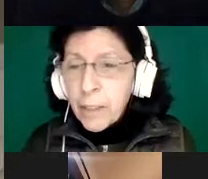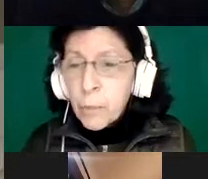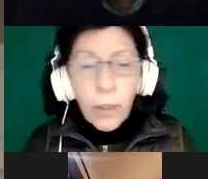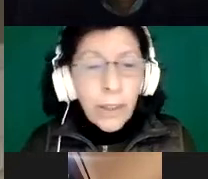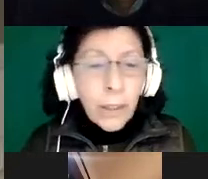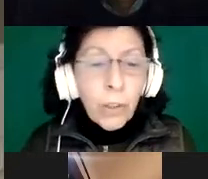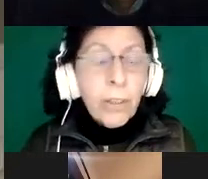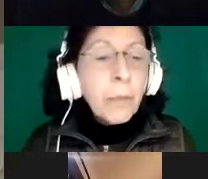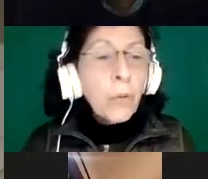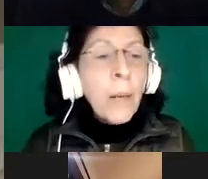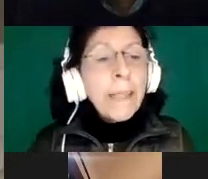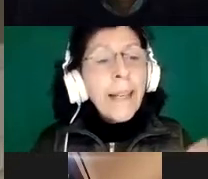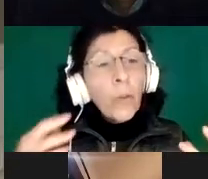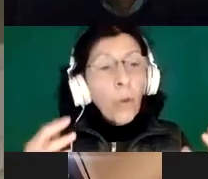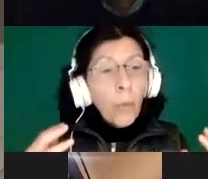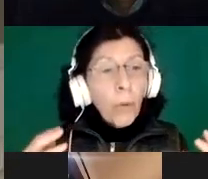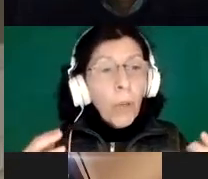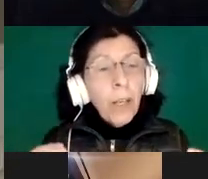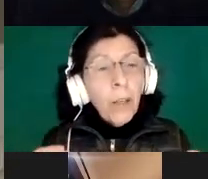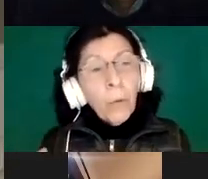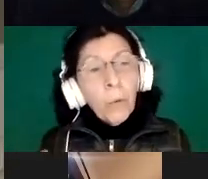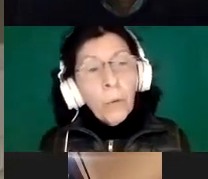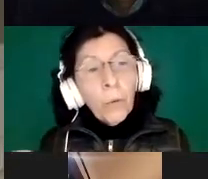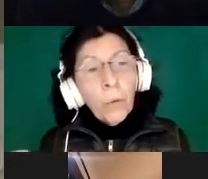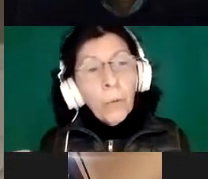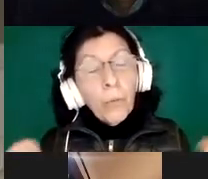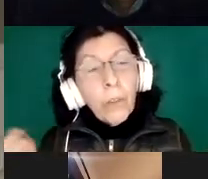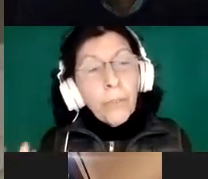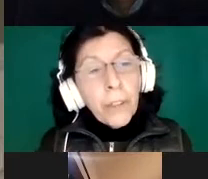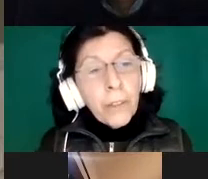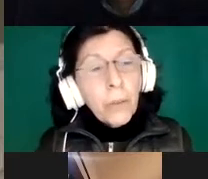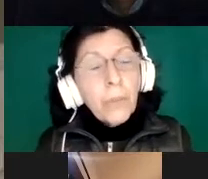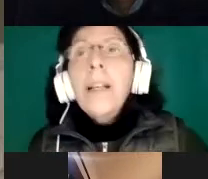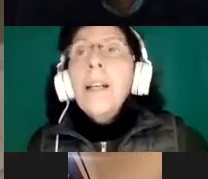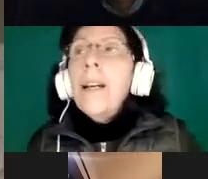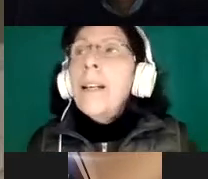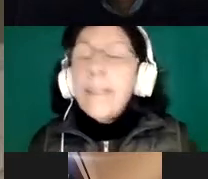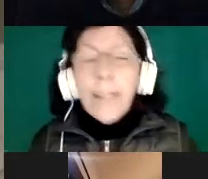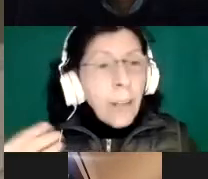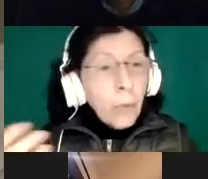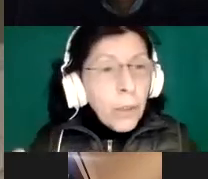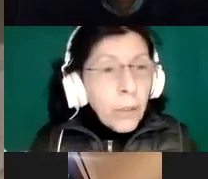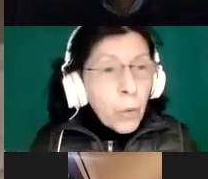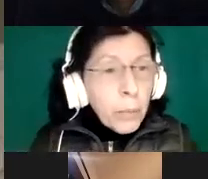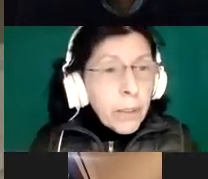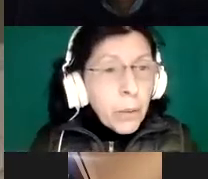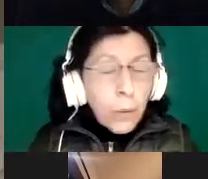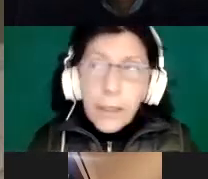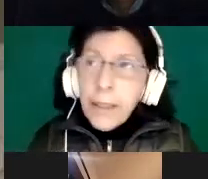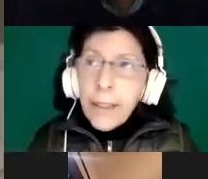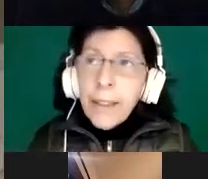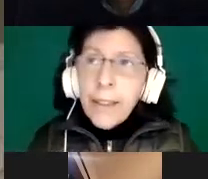dava para falar de muita coisa, inclusivamente a maneira como o modelo físico, a certa altura, nos